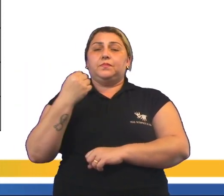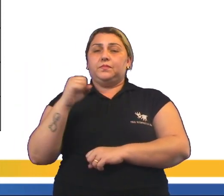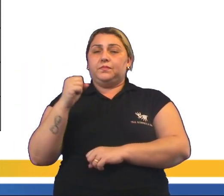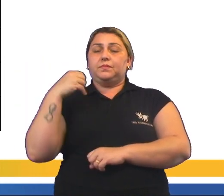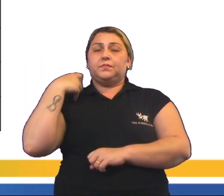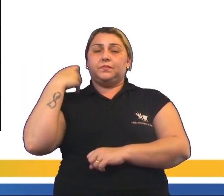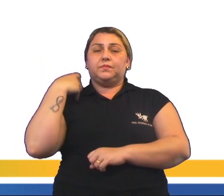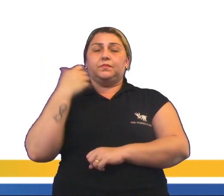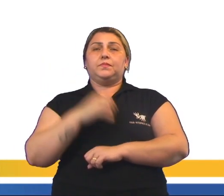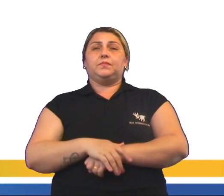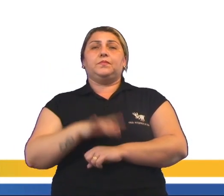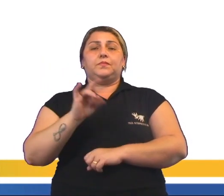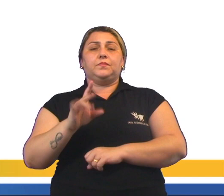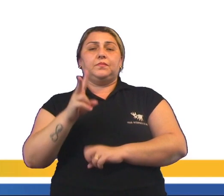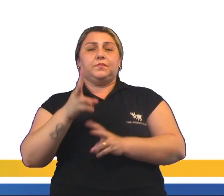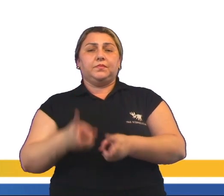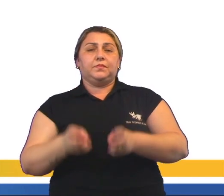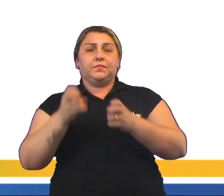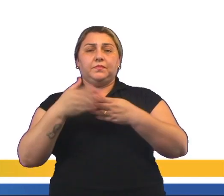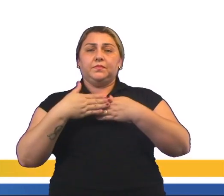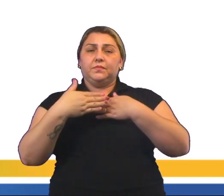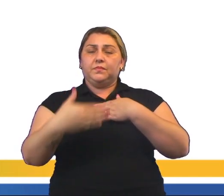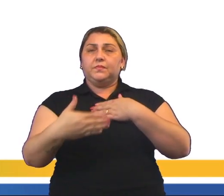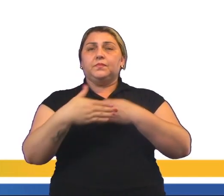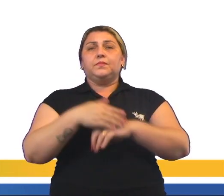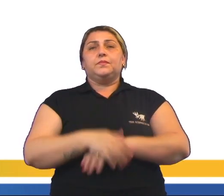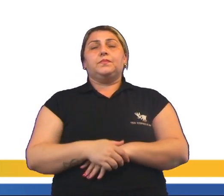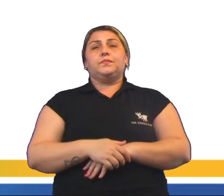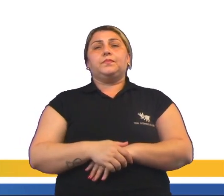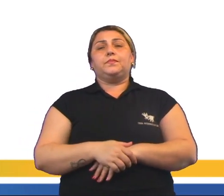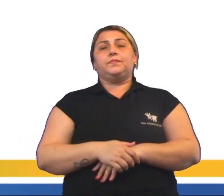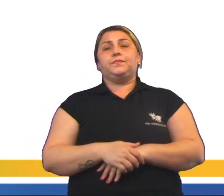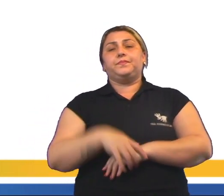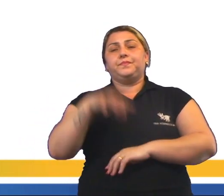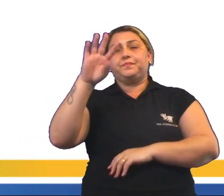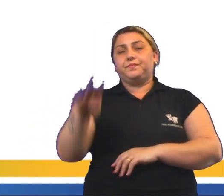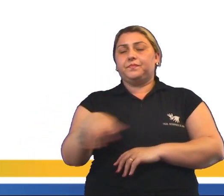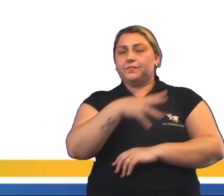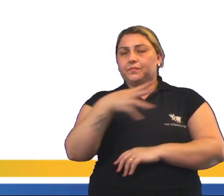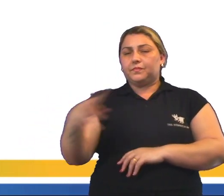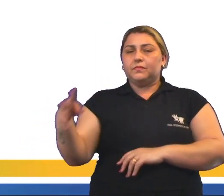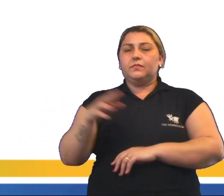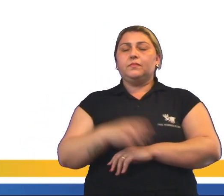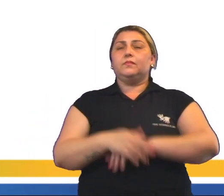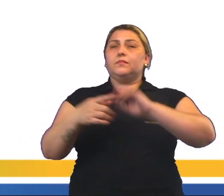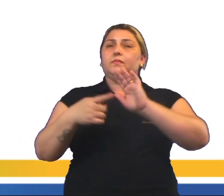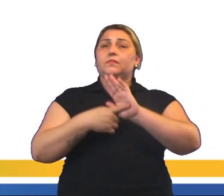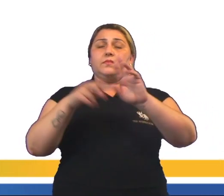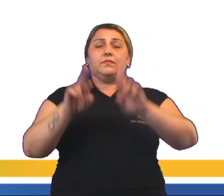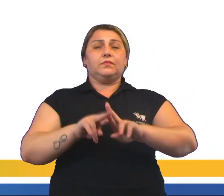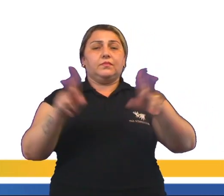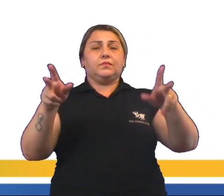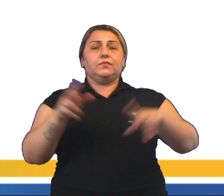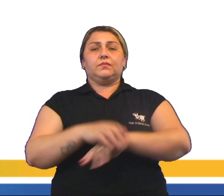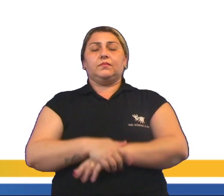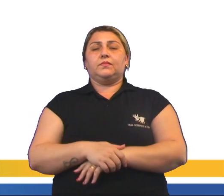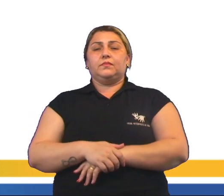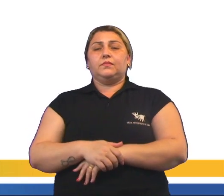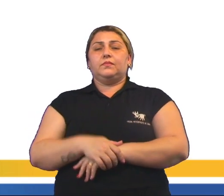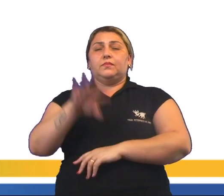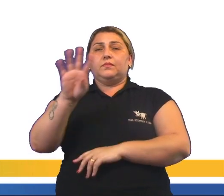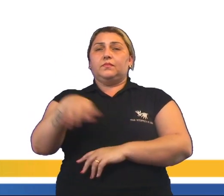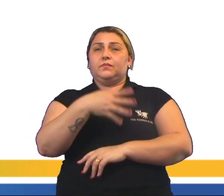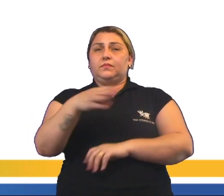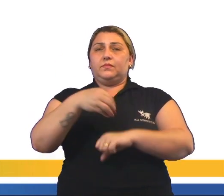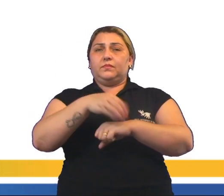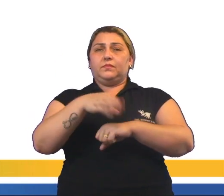de idade. Só que observe agora na frente. Nessa tabela aí, ele vai aparecer diferente, ó. Na tabela